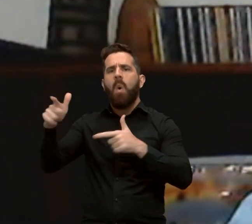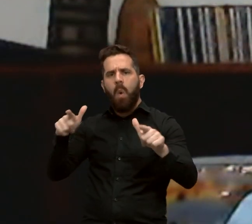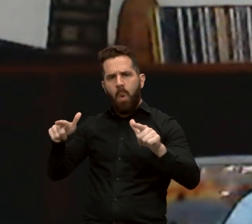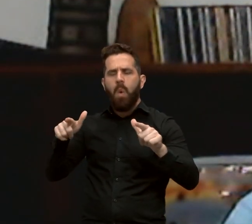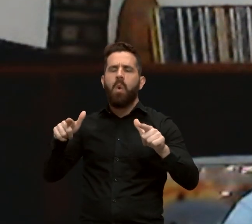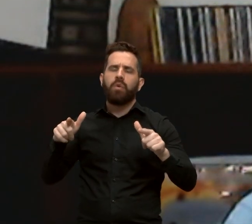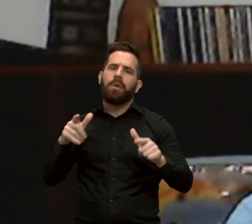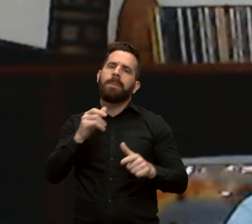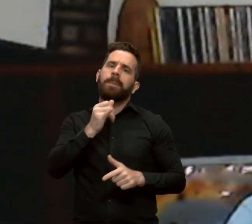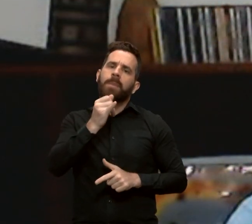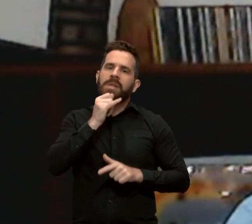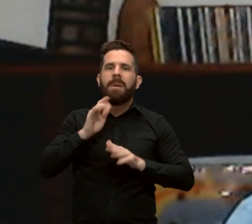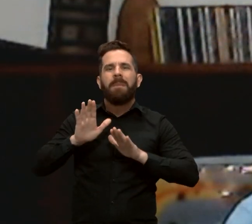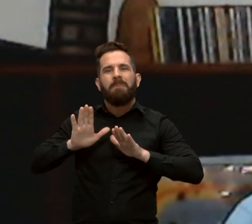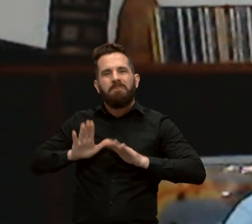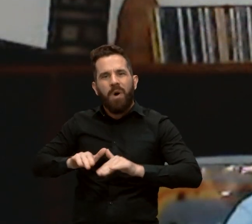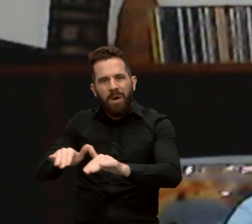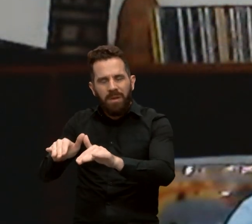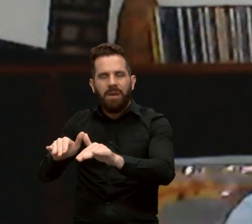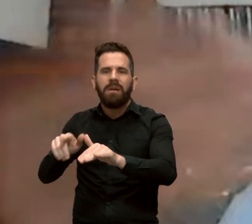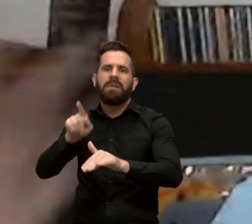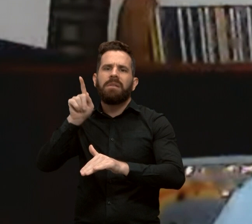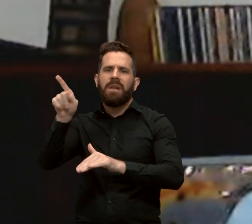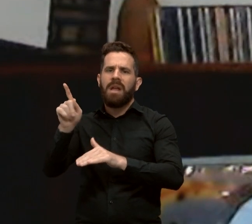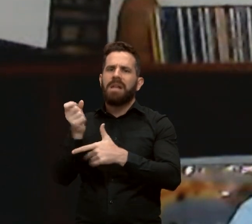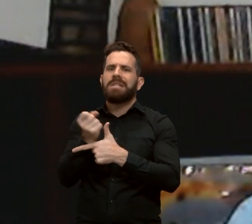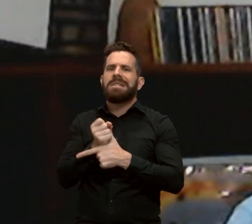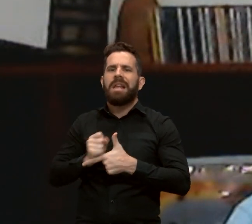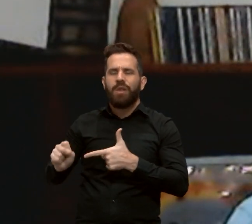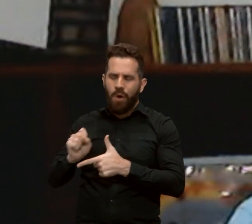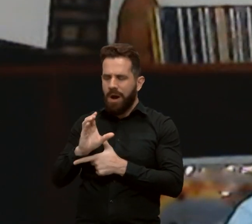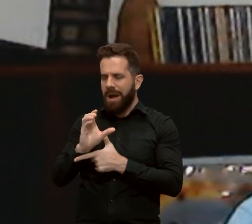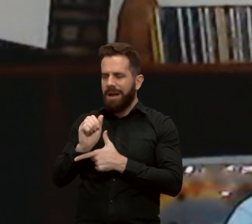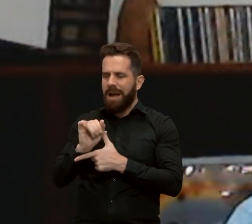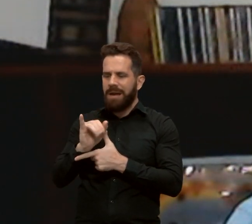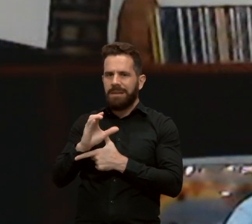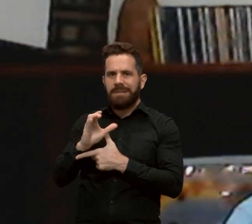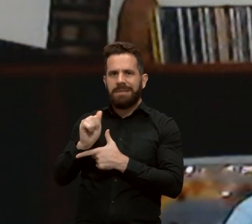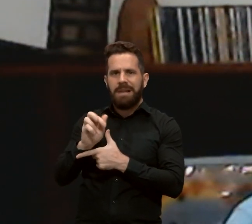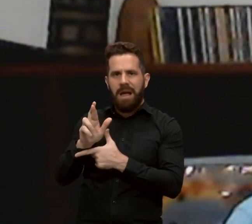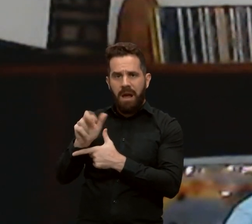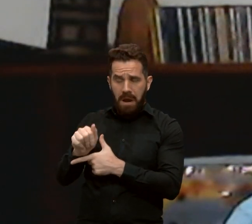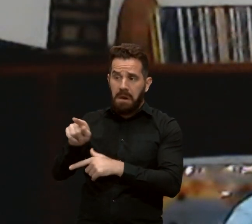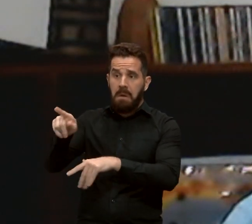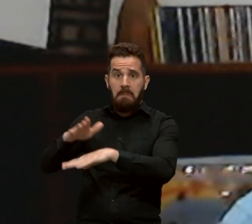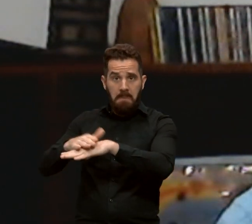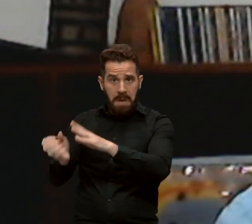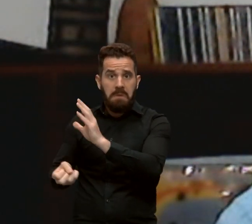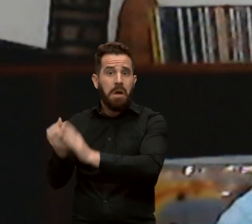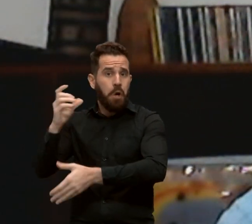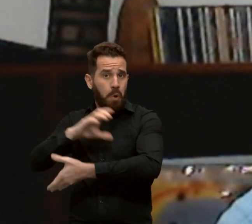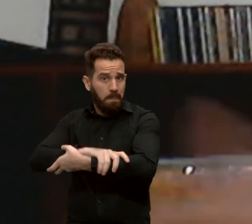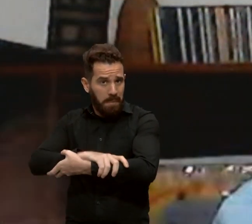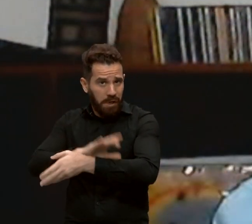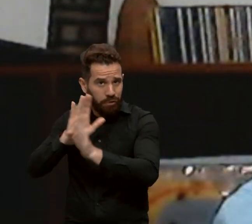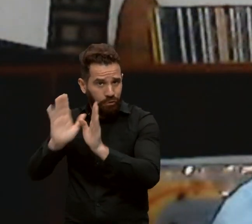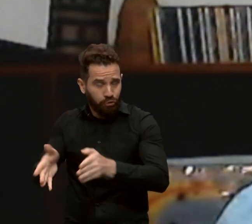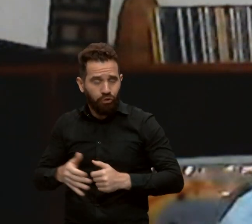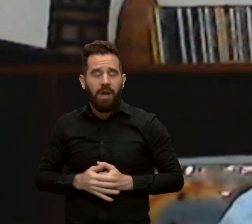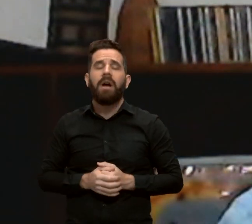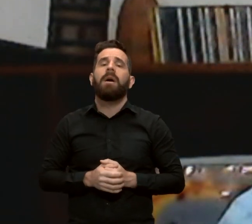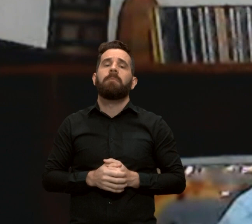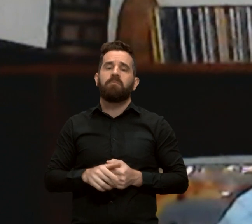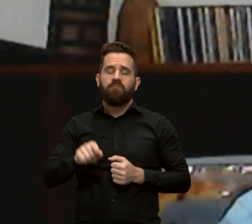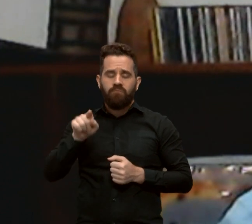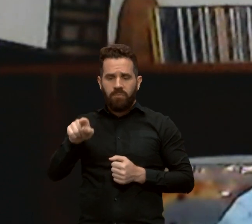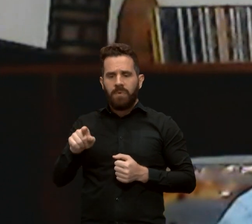bordadeiras ali no setor Caiçara, que depois formaram aí a cooperativa Bordana, junto com